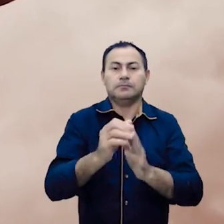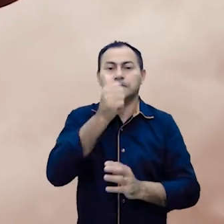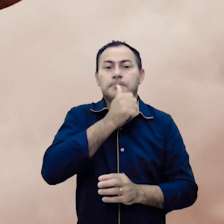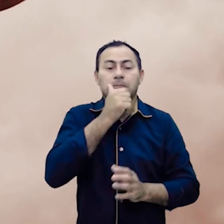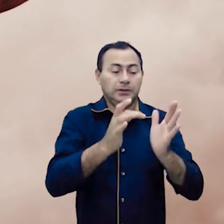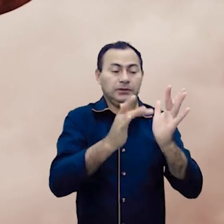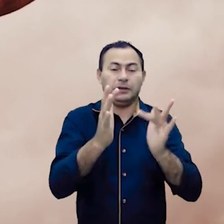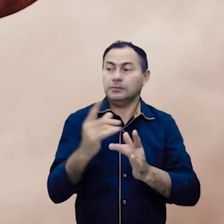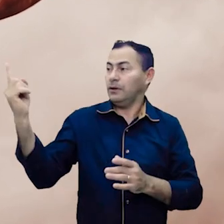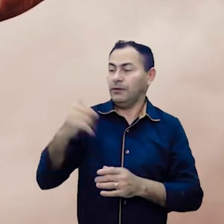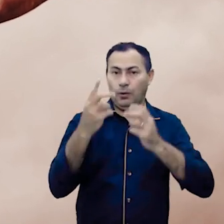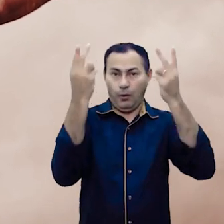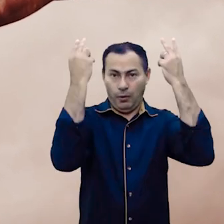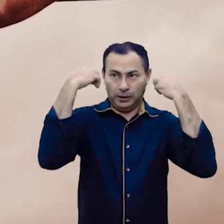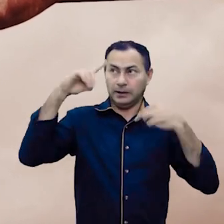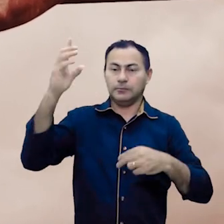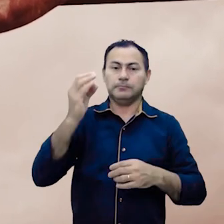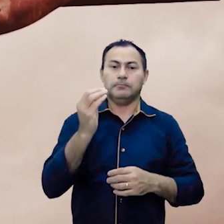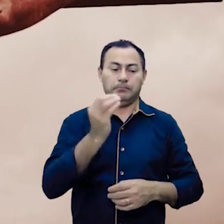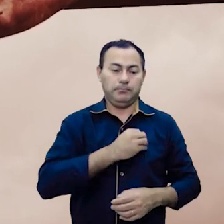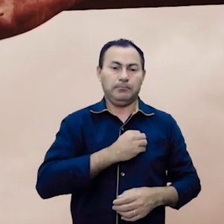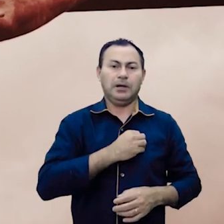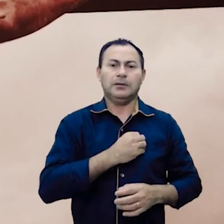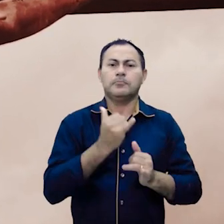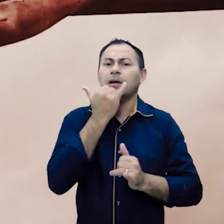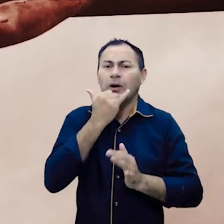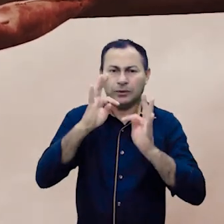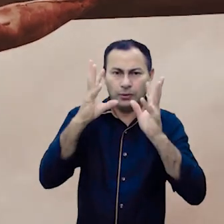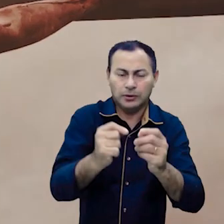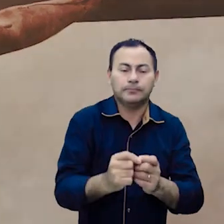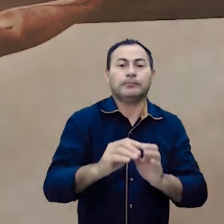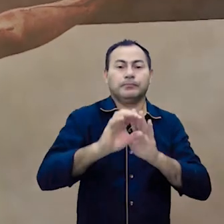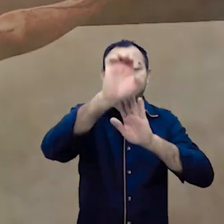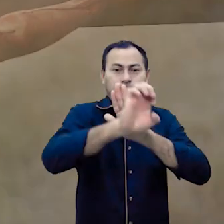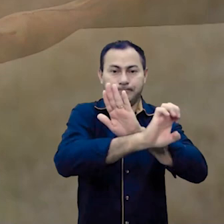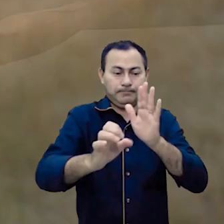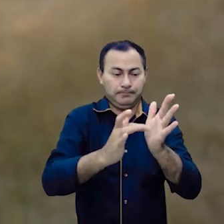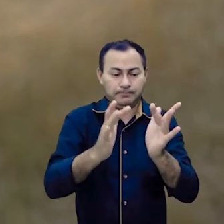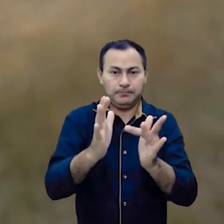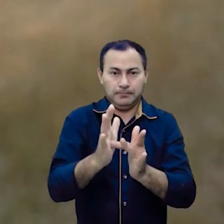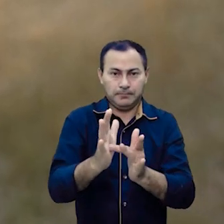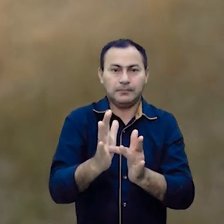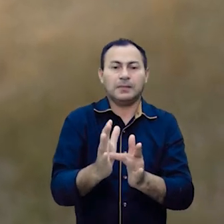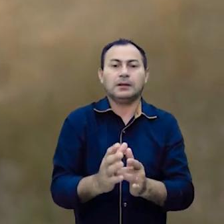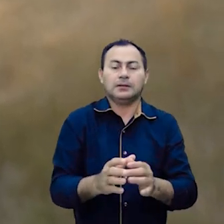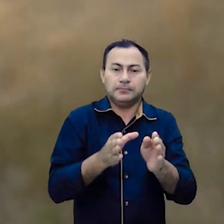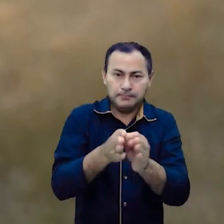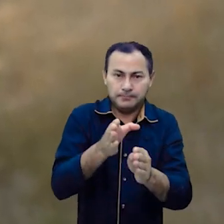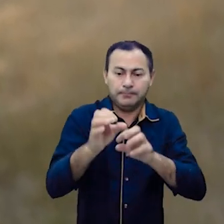veio como Cordeiro de Deus para levar os pecados do mundo existe muito do Evangelho de Jesus Cristo